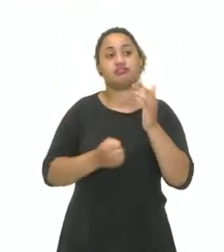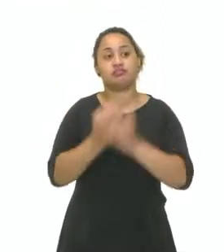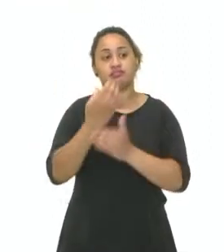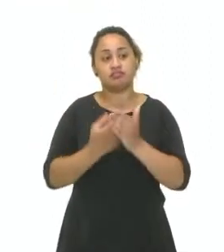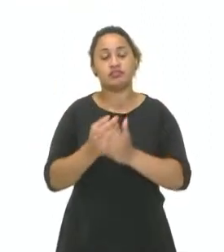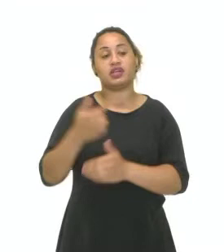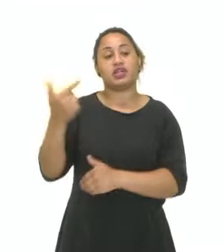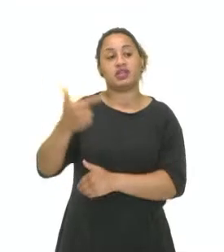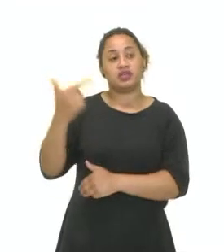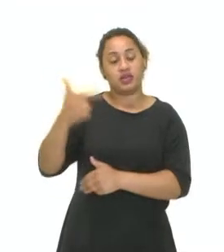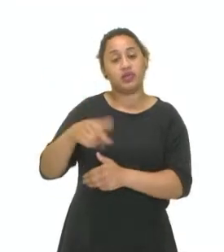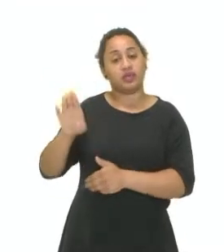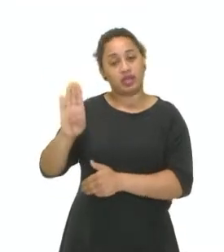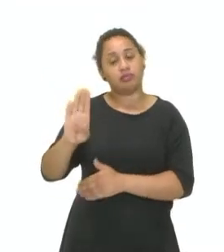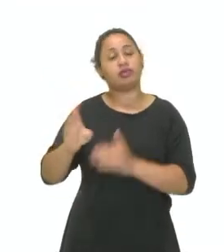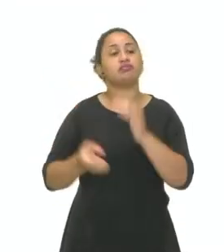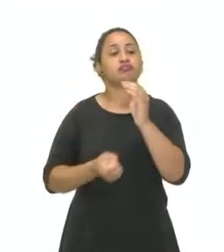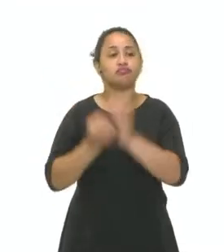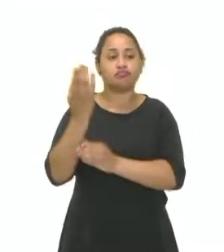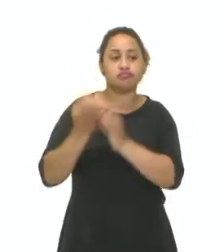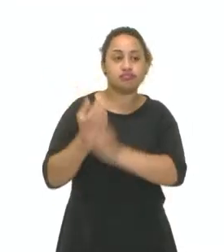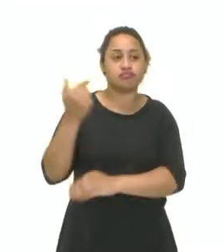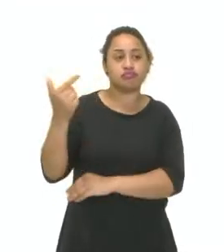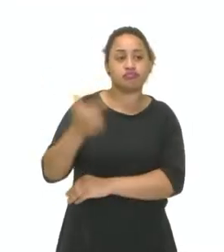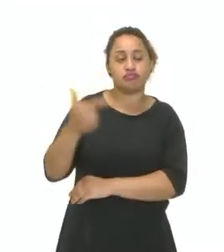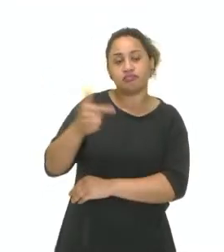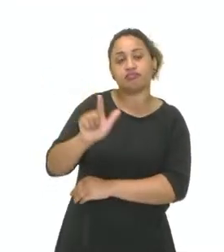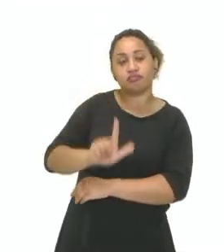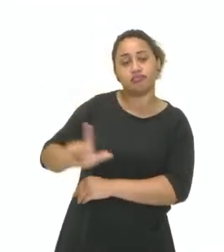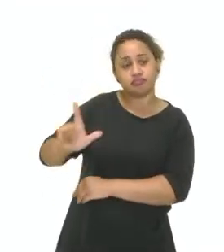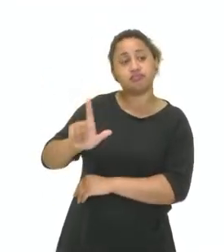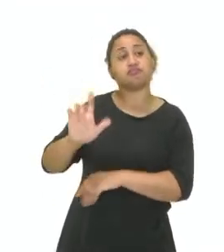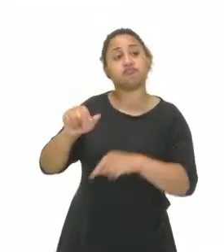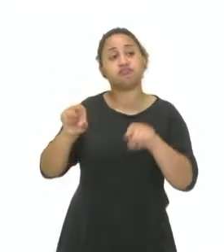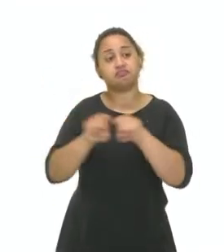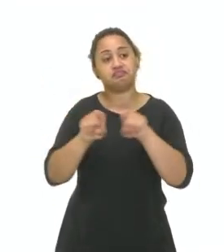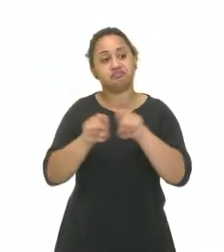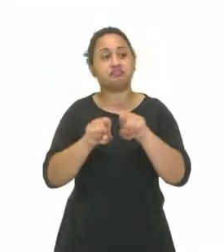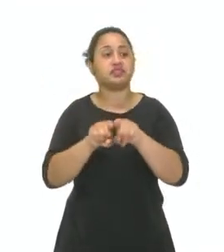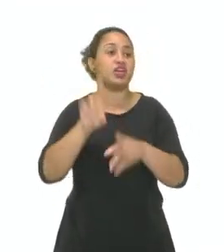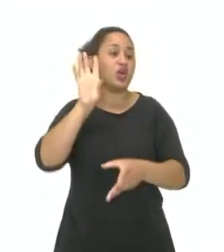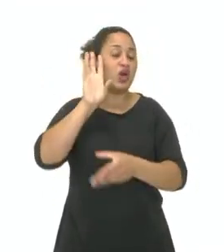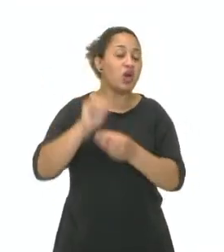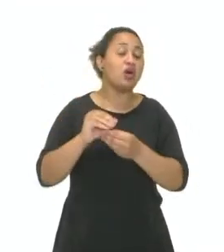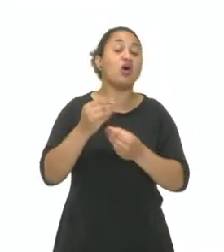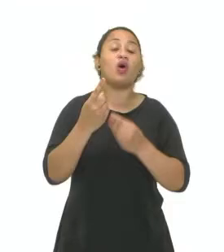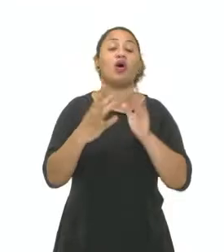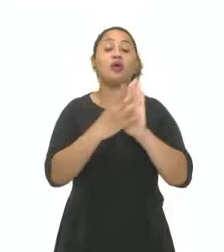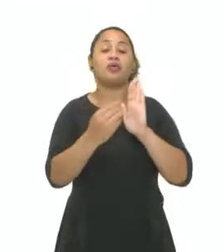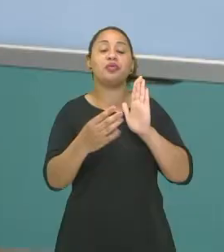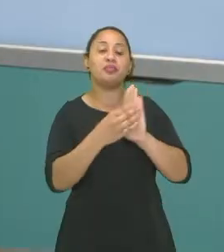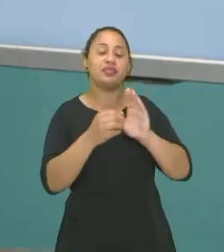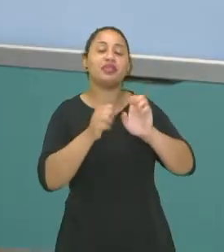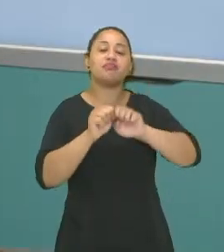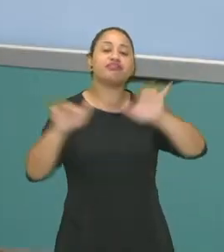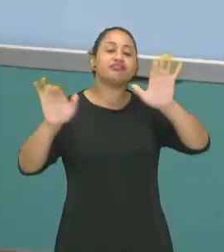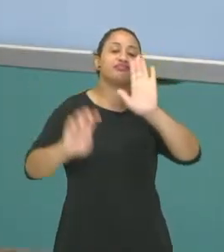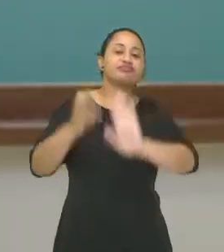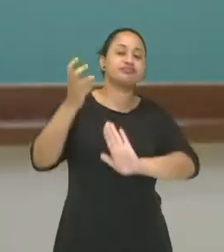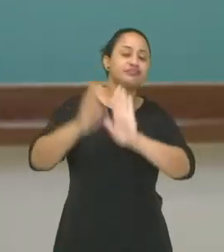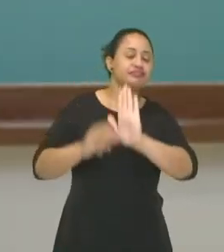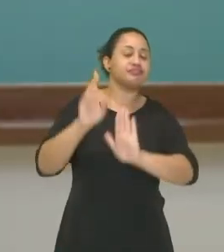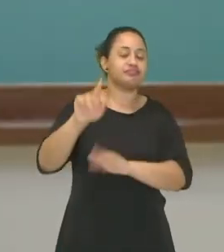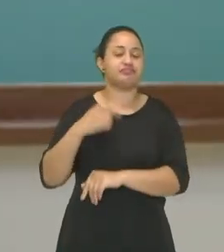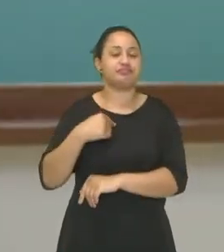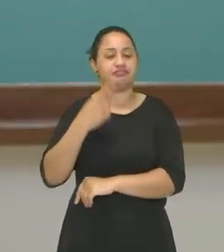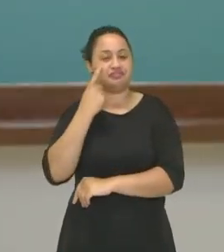produtividade secundária bruta, a produtividade secundária líquida e também entender o modelo de fluxo energético, tá? Então é bem bacaninha